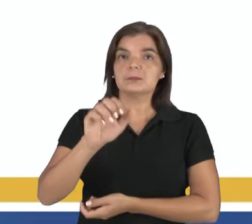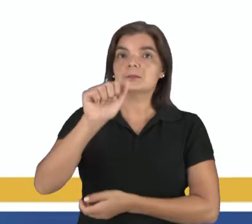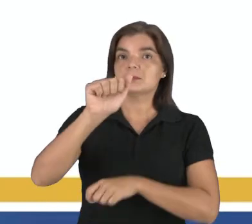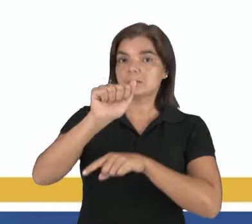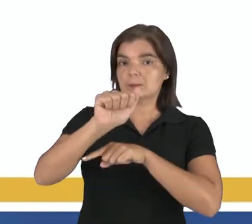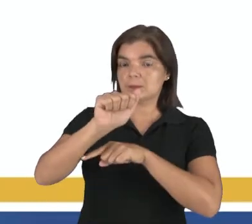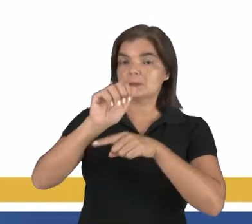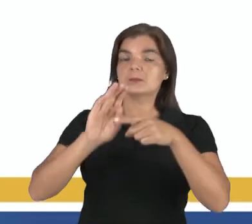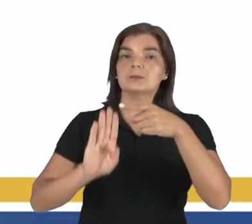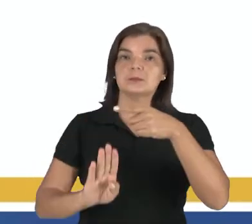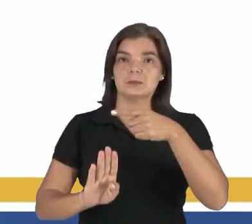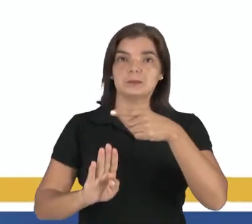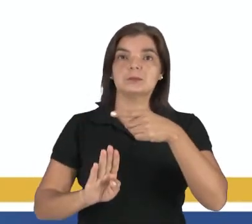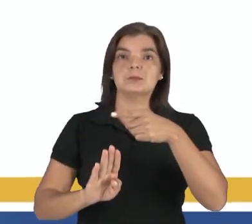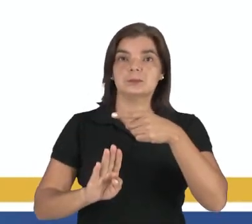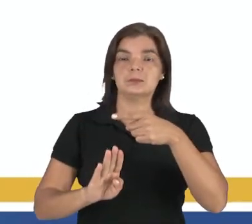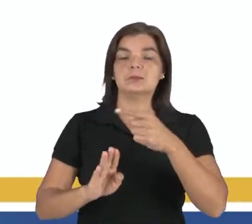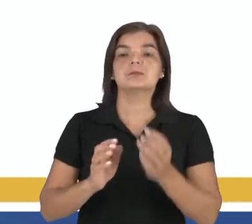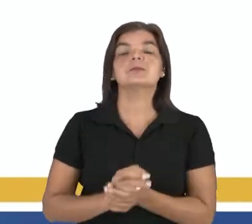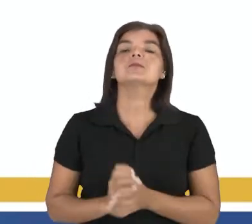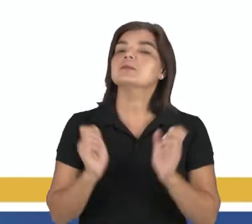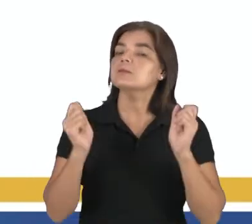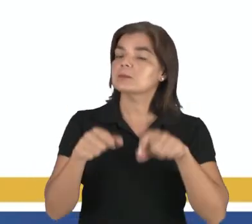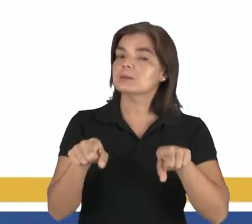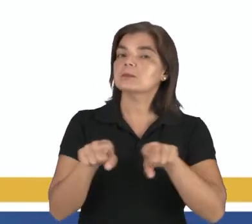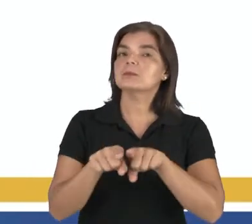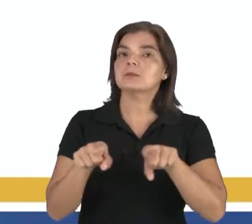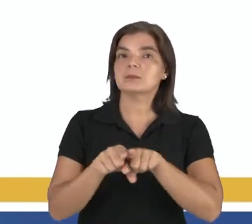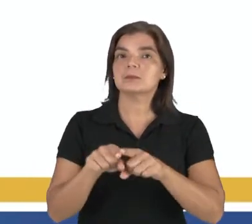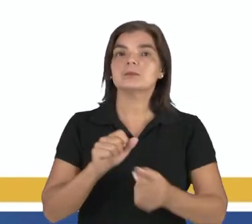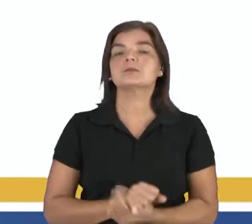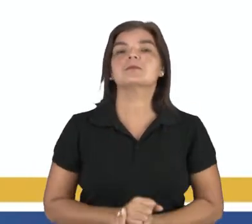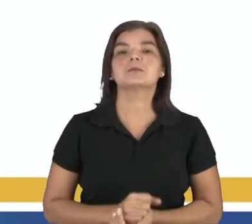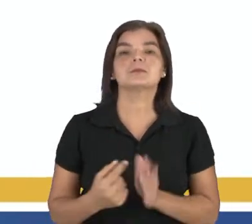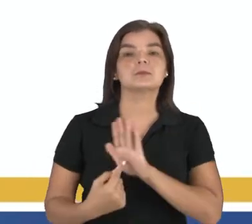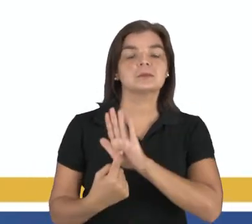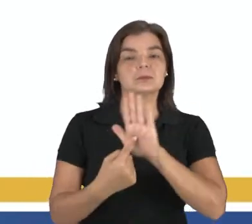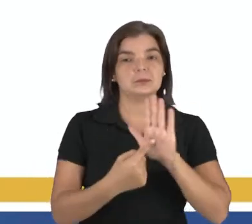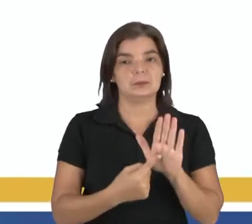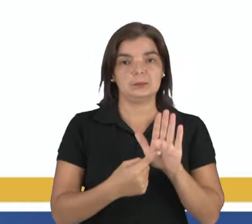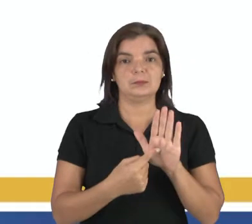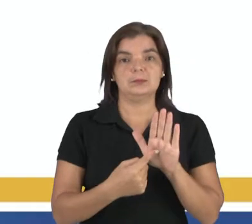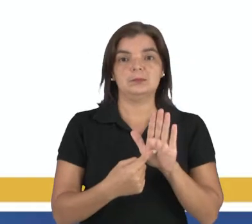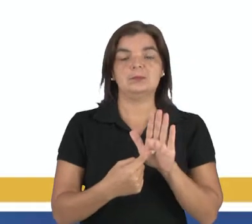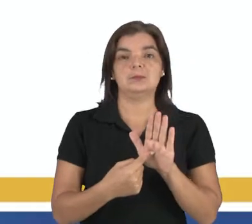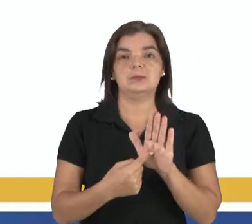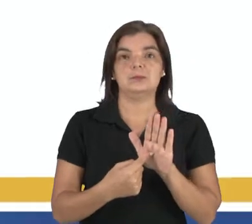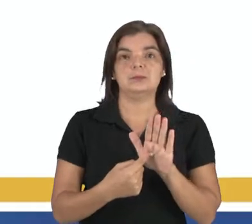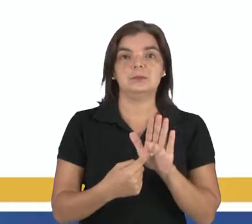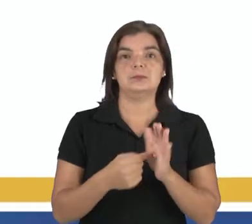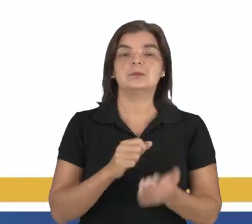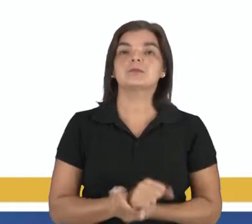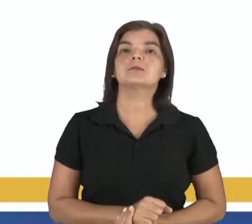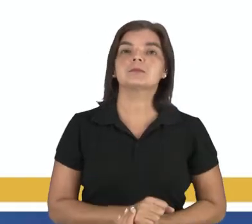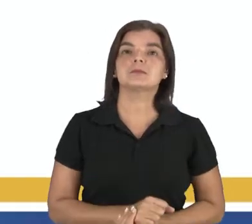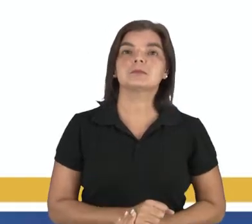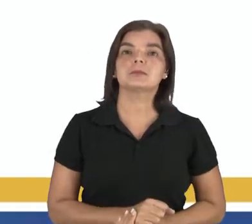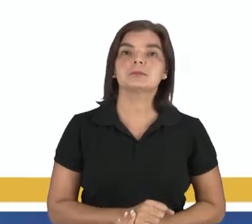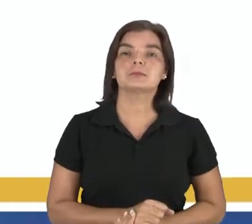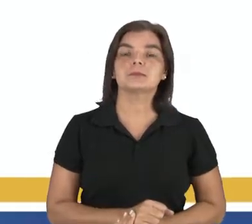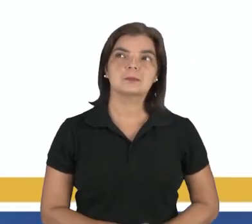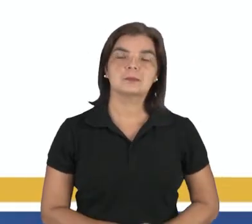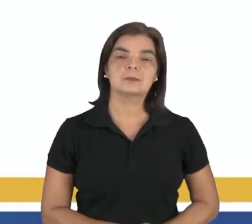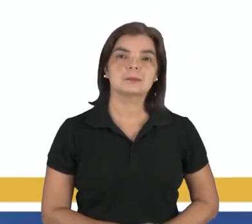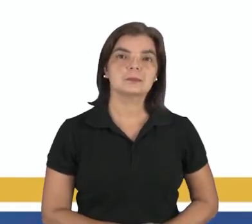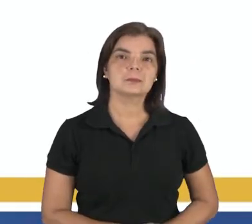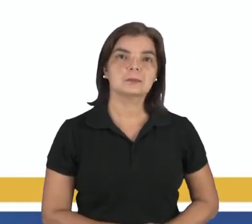como nós vimos agora no conceito, ela pode ser representada da seguinte maneira.